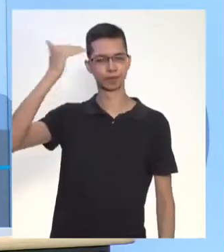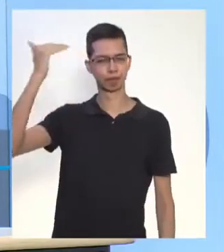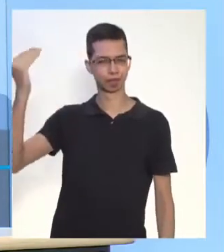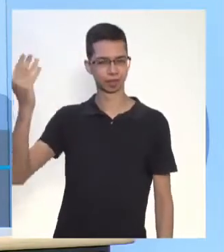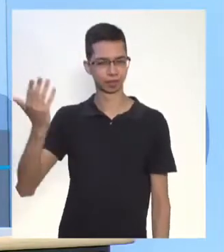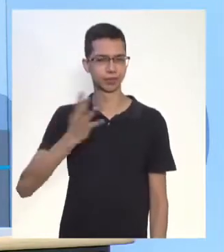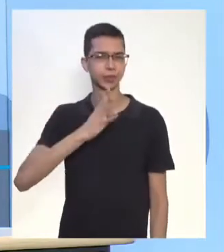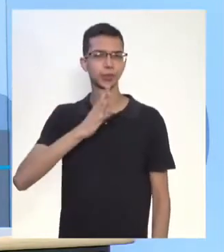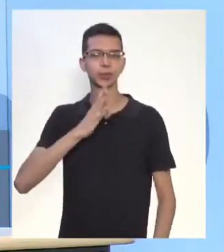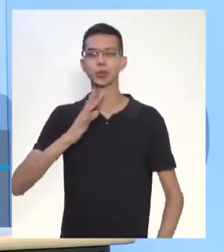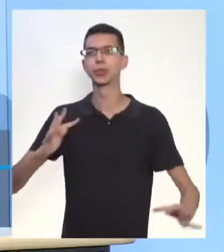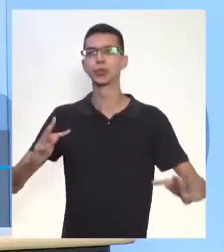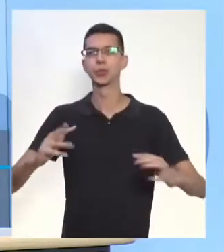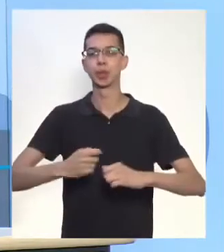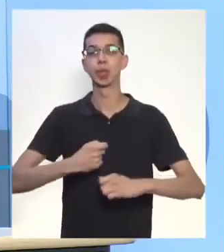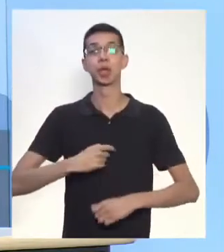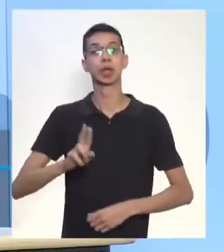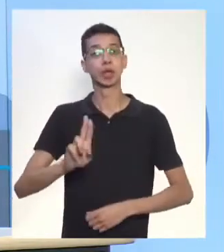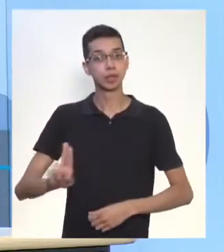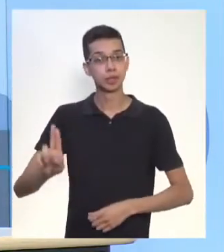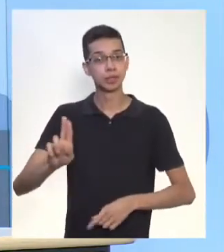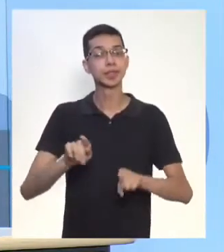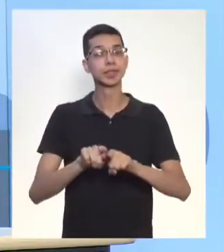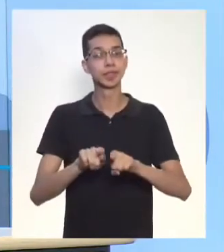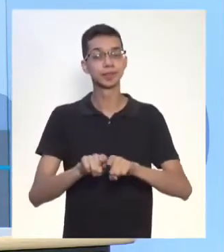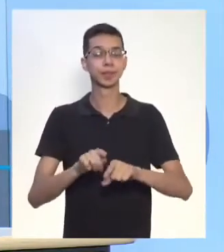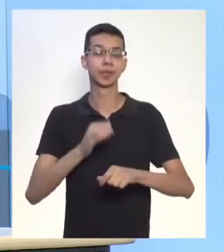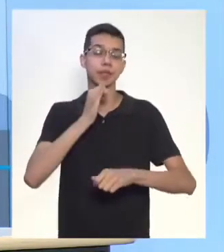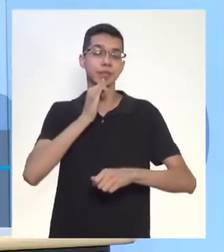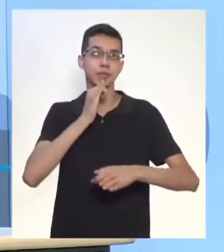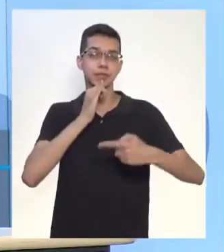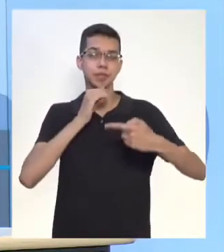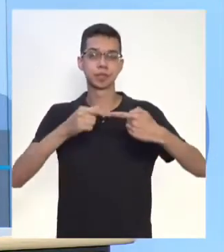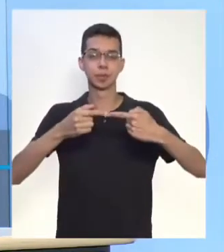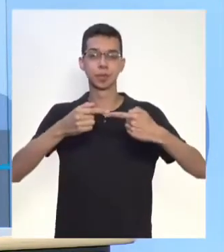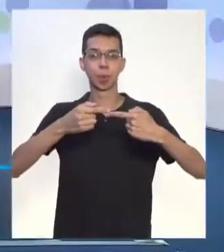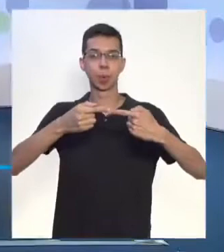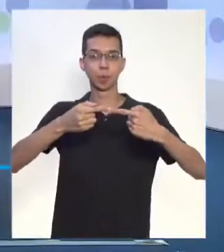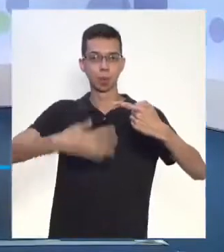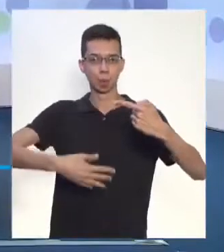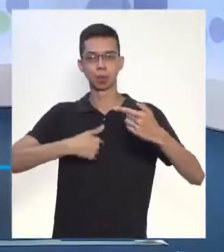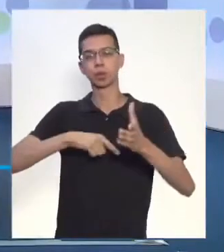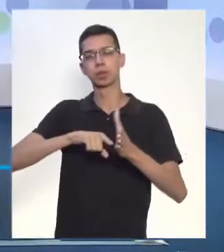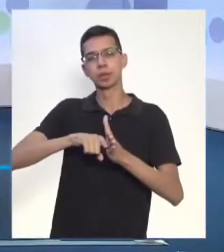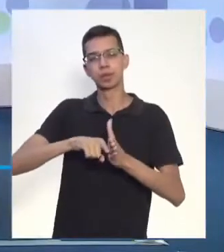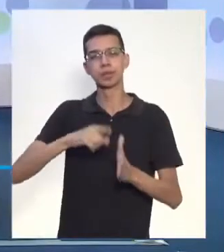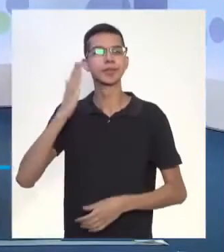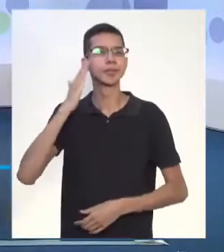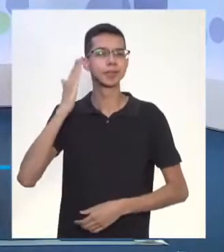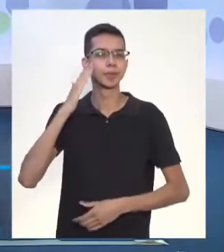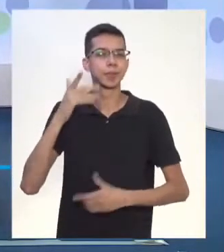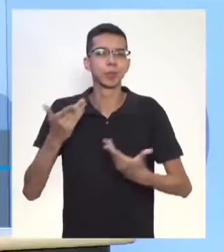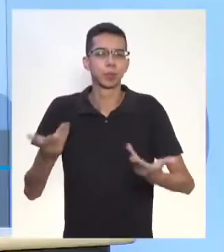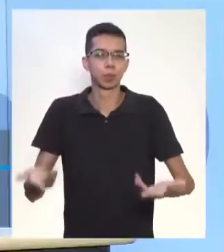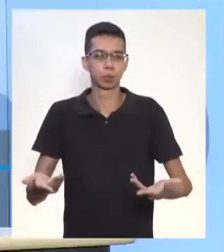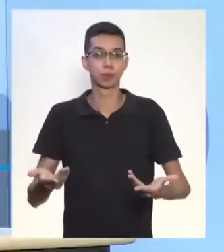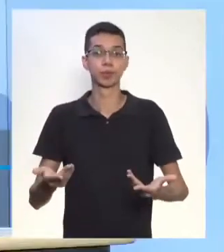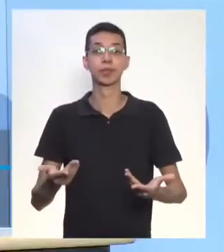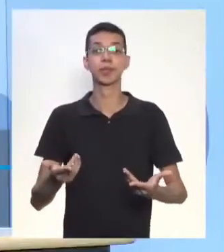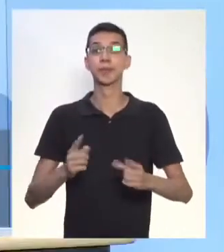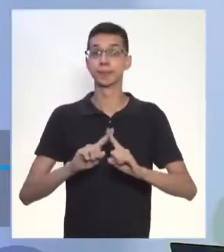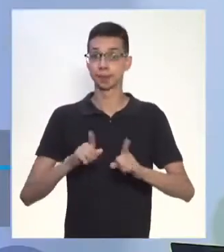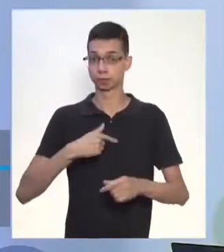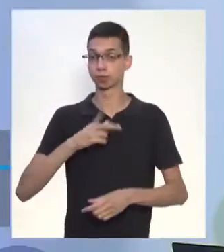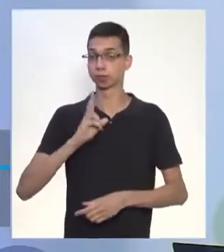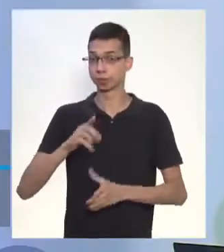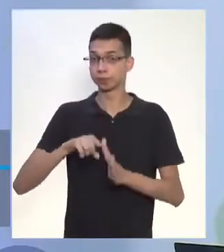né, as ferramentas do Google para poder localizar as notícias que eu quero, mas sempre verificando a veracidade.